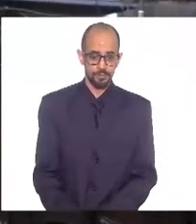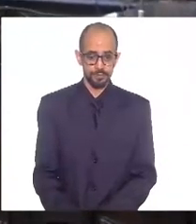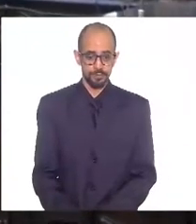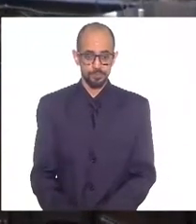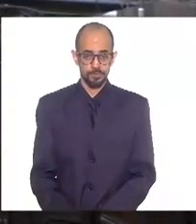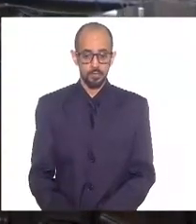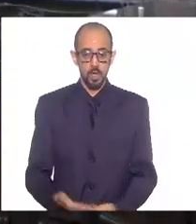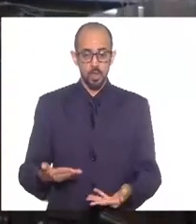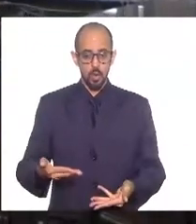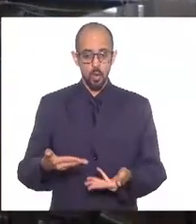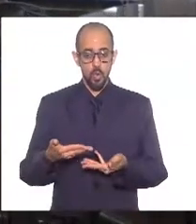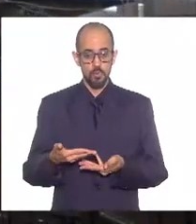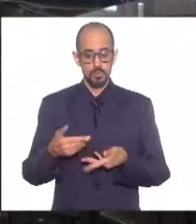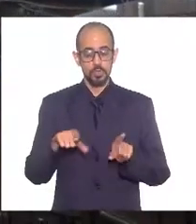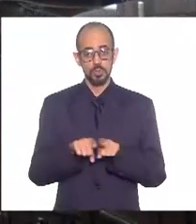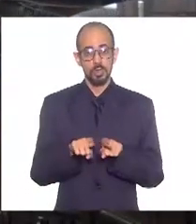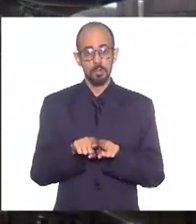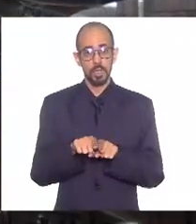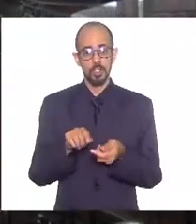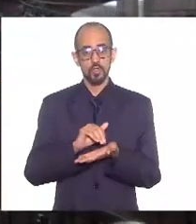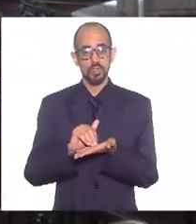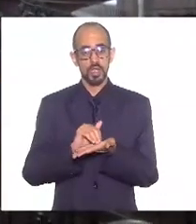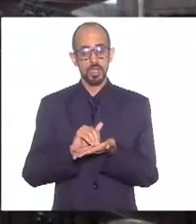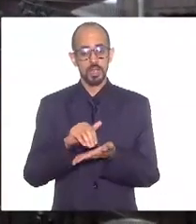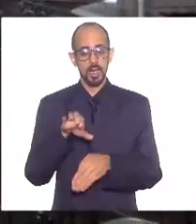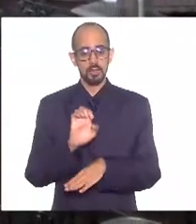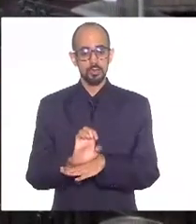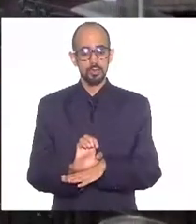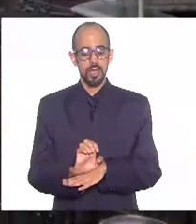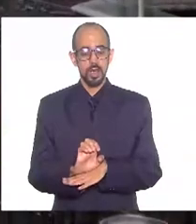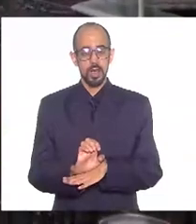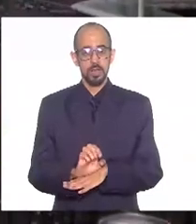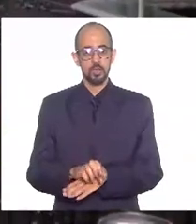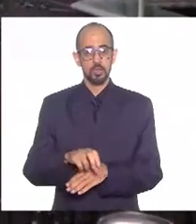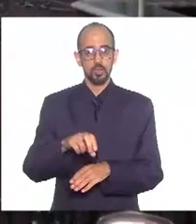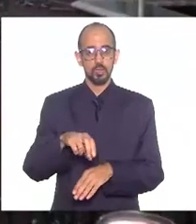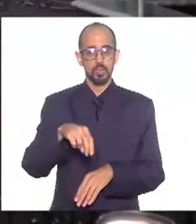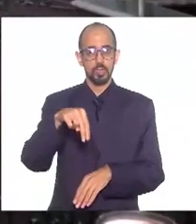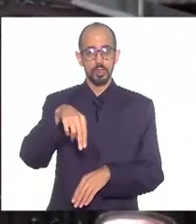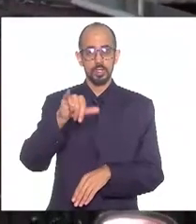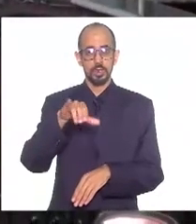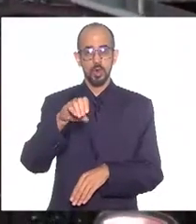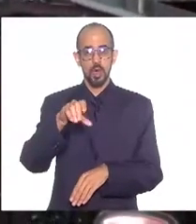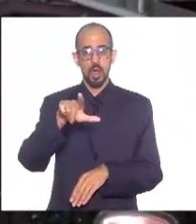Convido o secretário de Estado da Casa Civil, Nicola Missione,